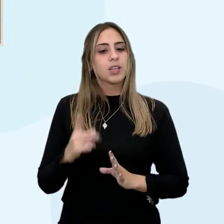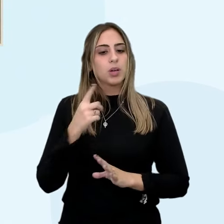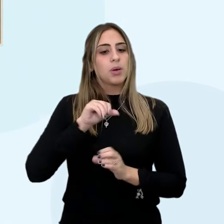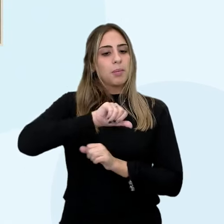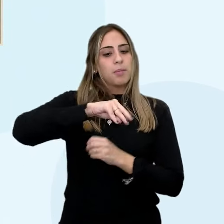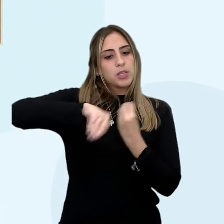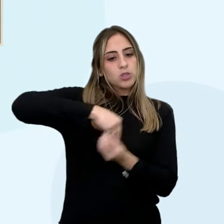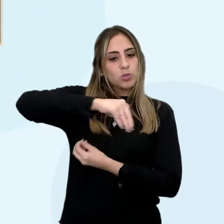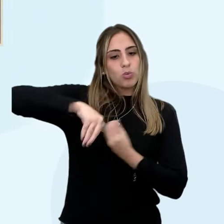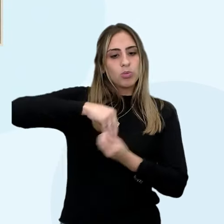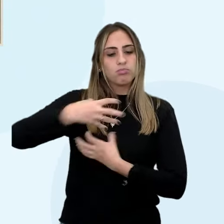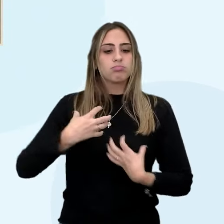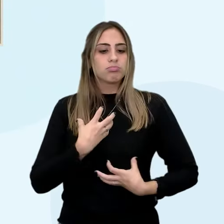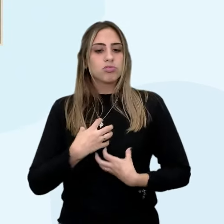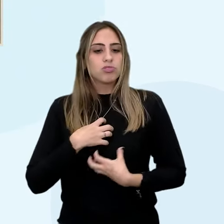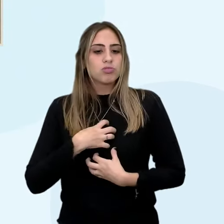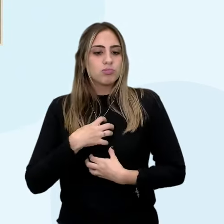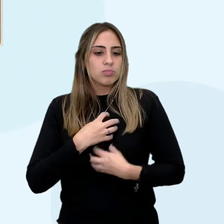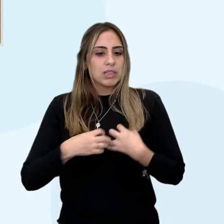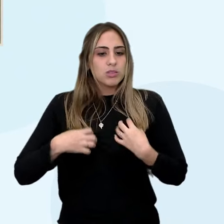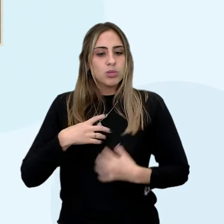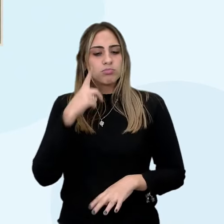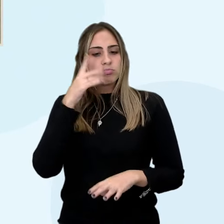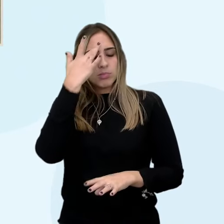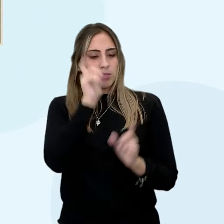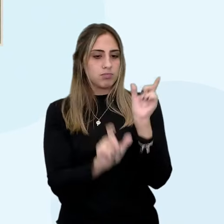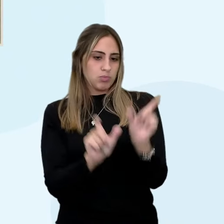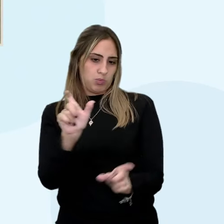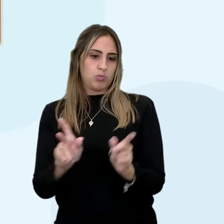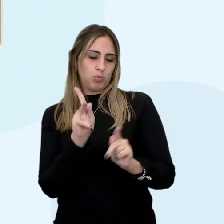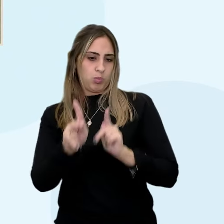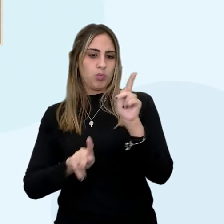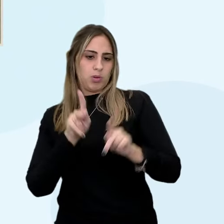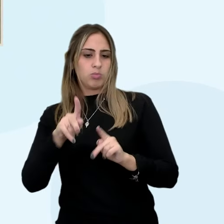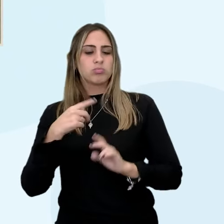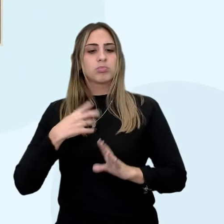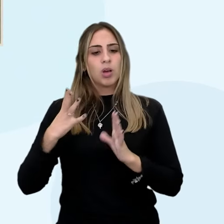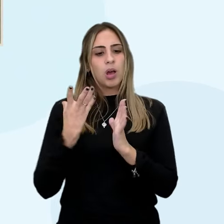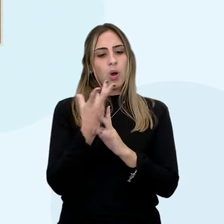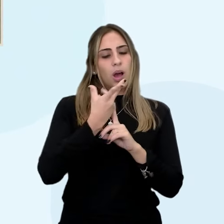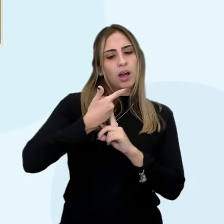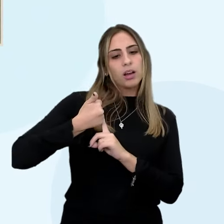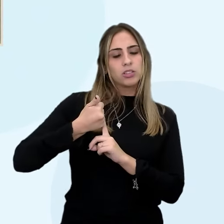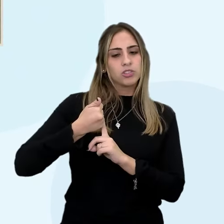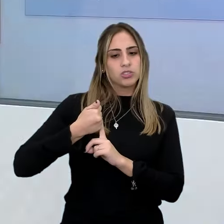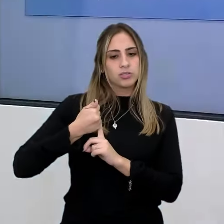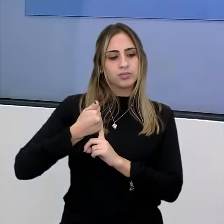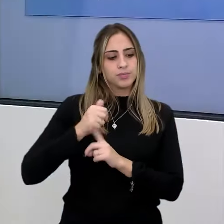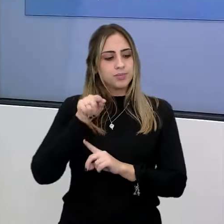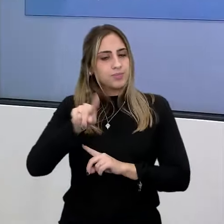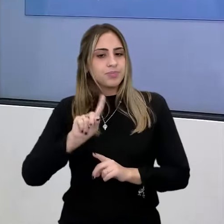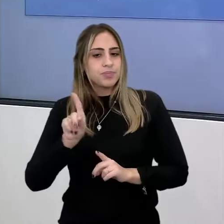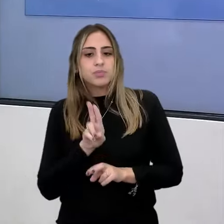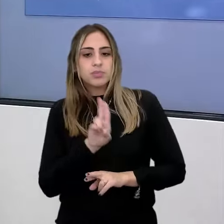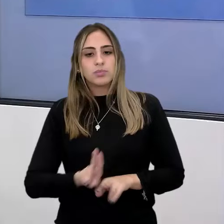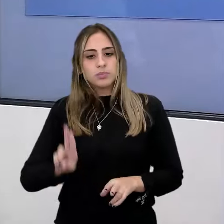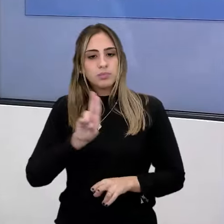mescla de sensações no público sem utilizar a arte figurativa ou seja ele não